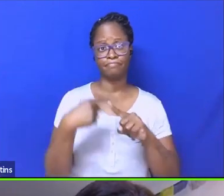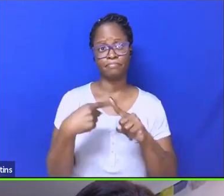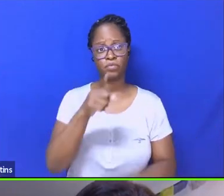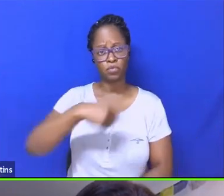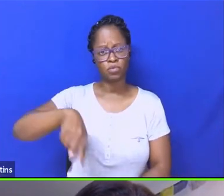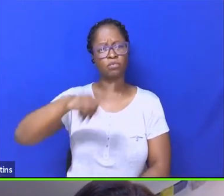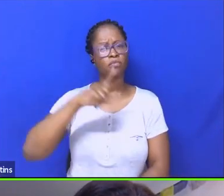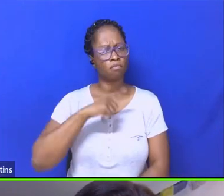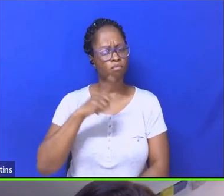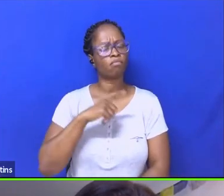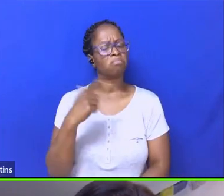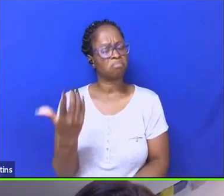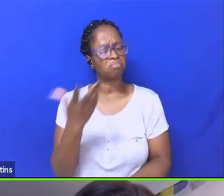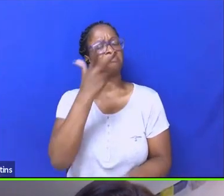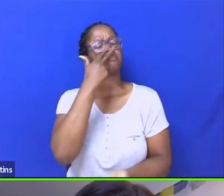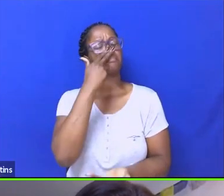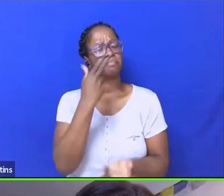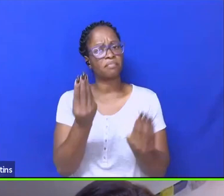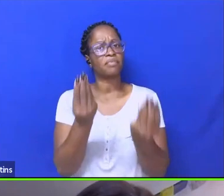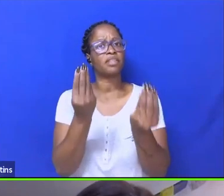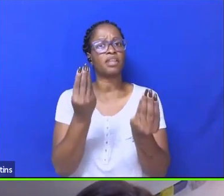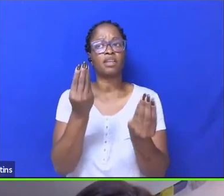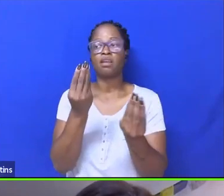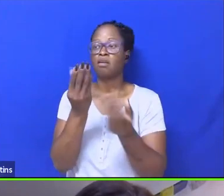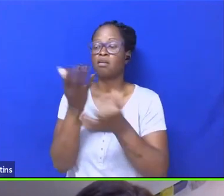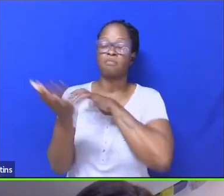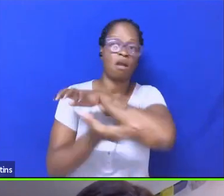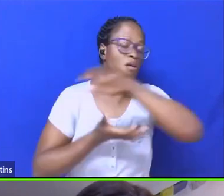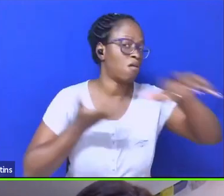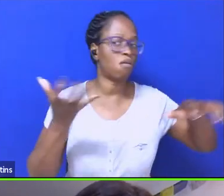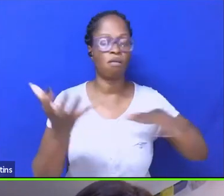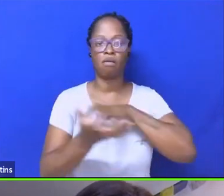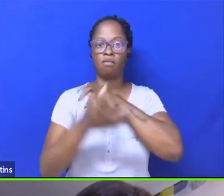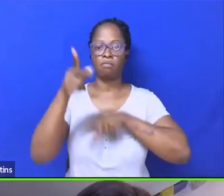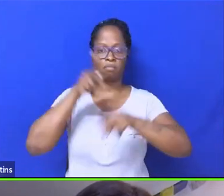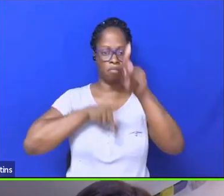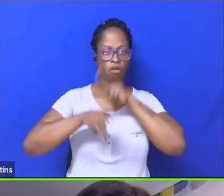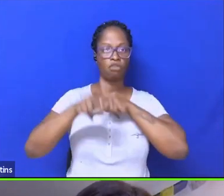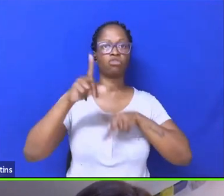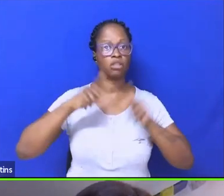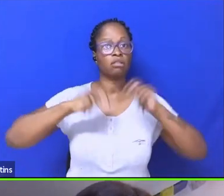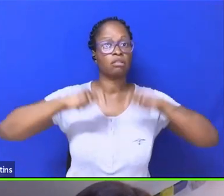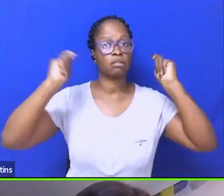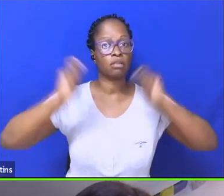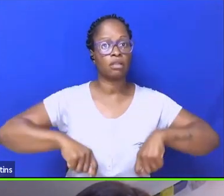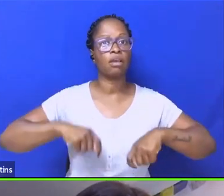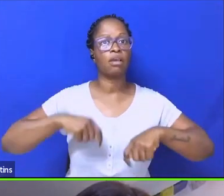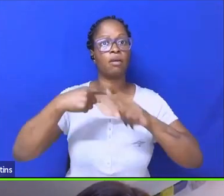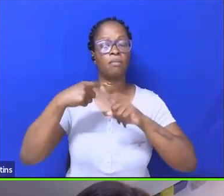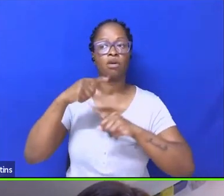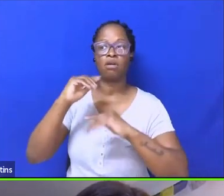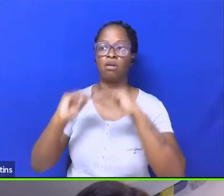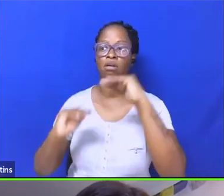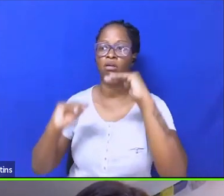o accionar fuera o mesmo os patrones de conducta fueran os mesmos